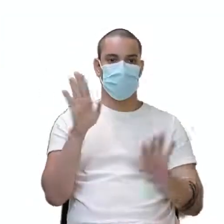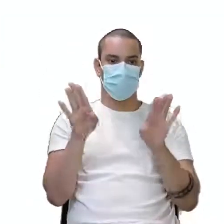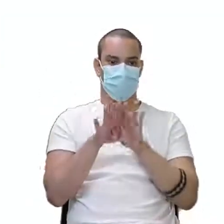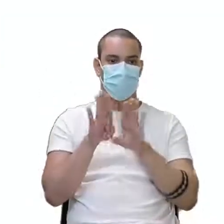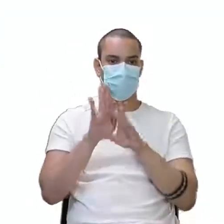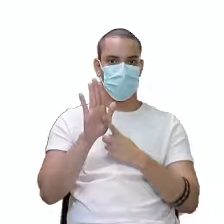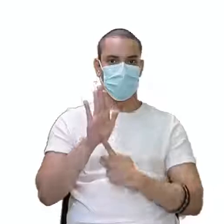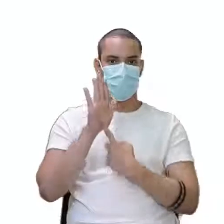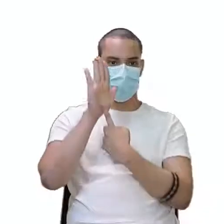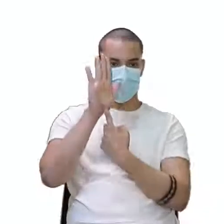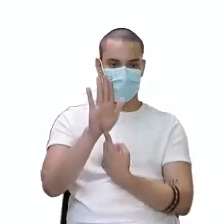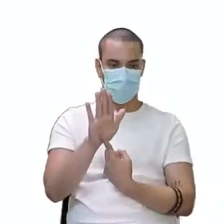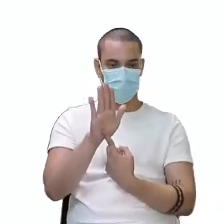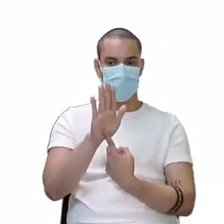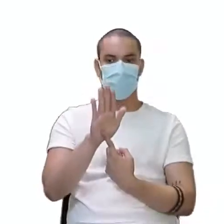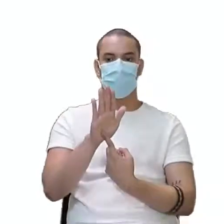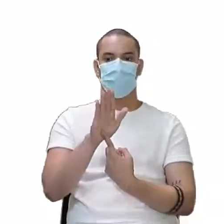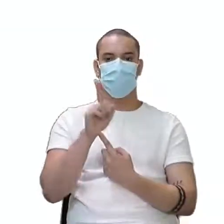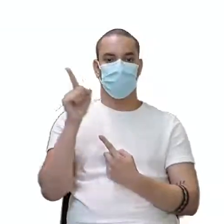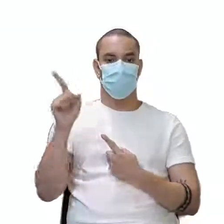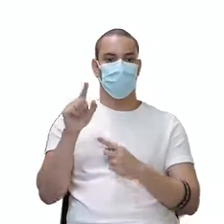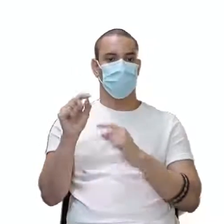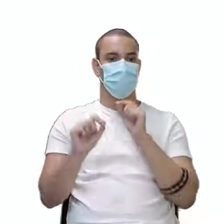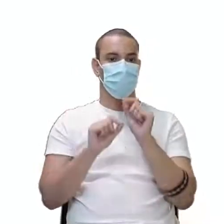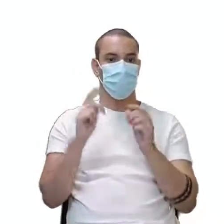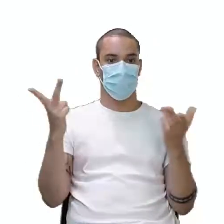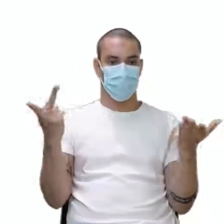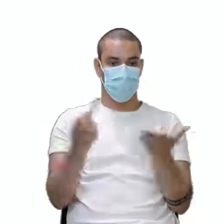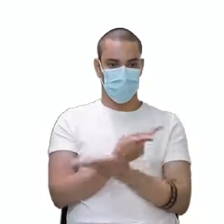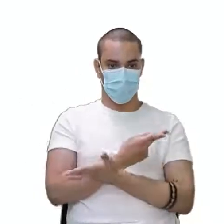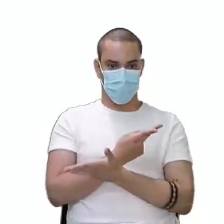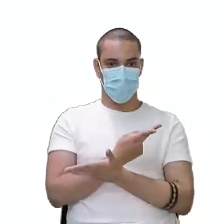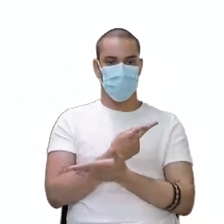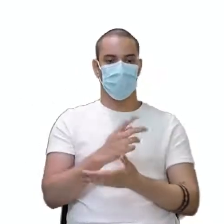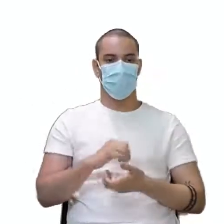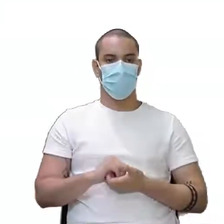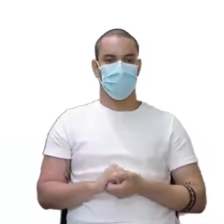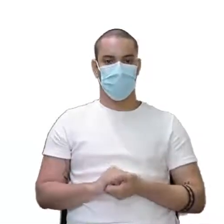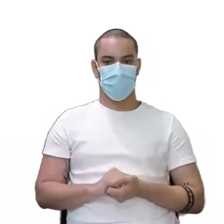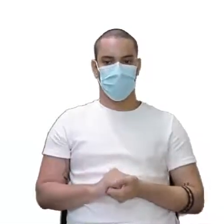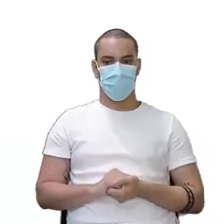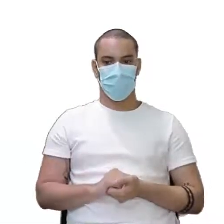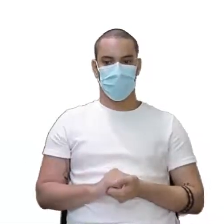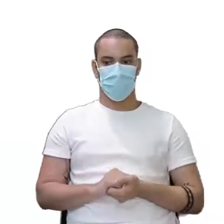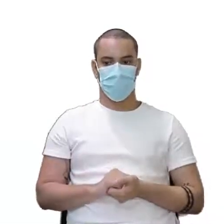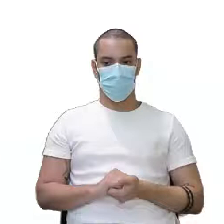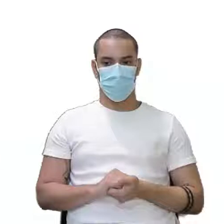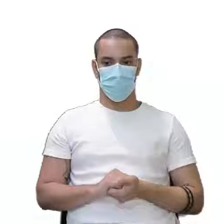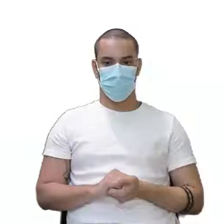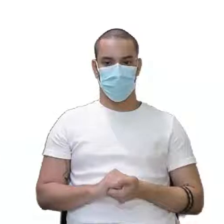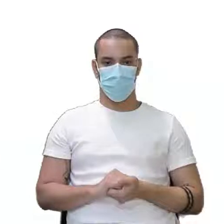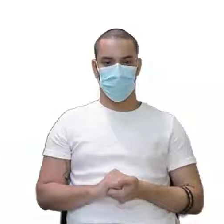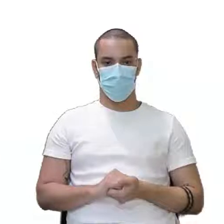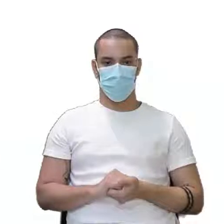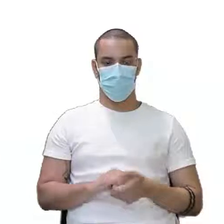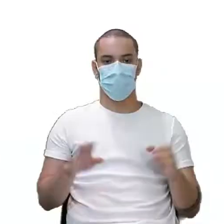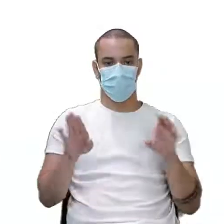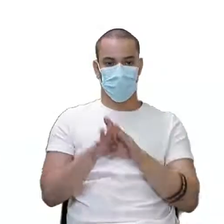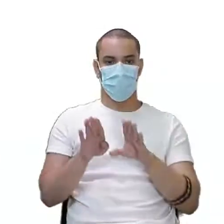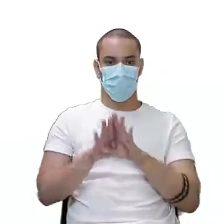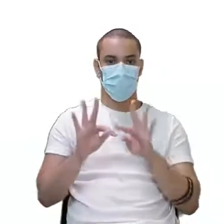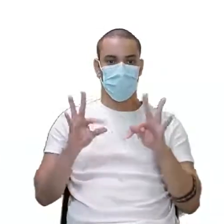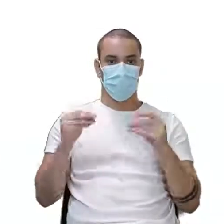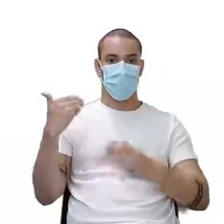Também mostrando essa ciclagem, tá? Do carbono e todo esse processo